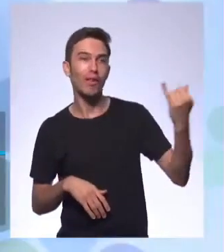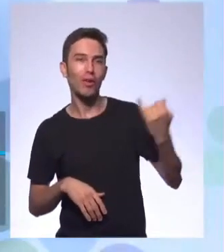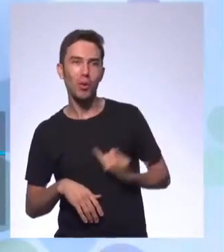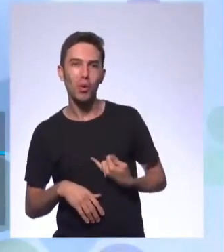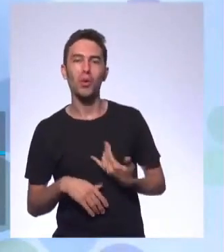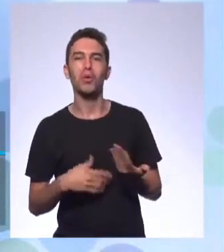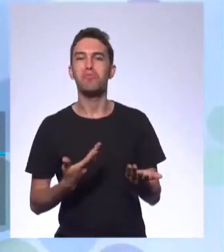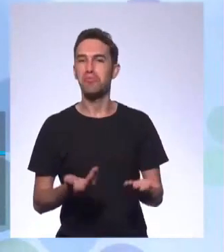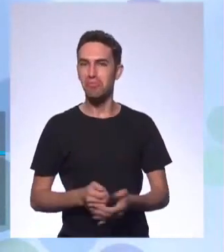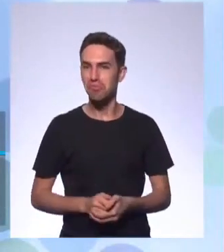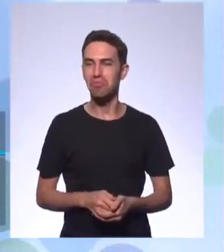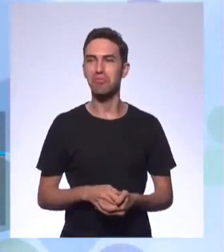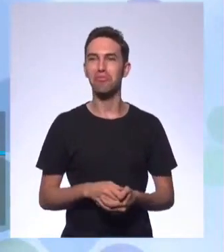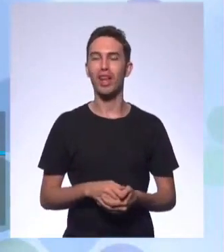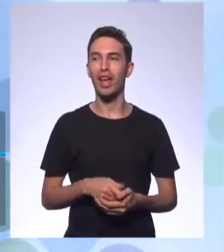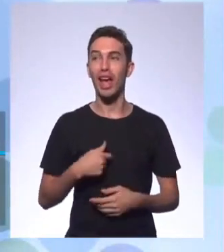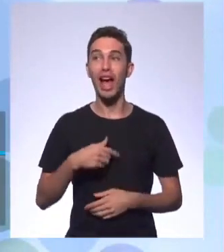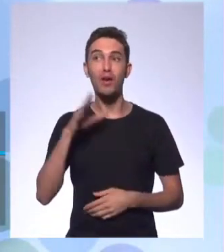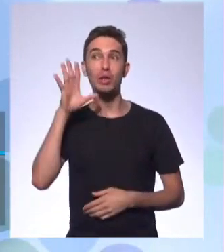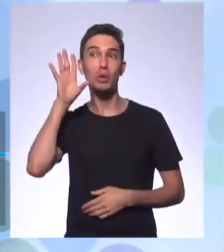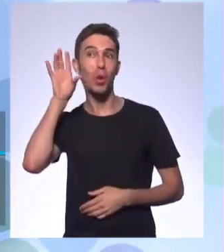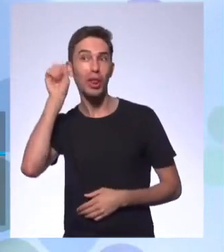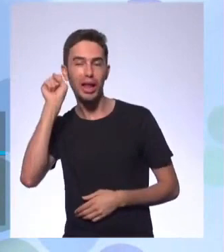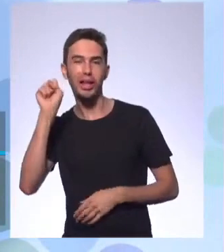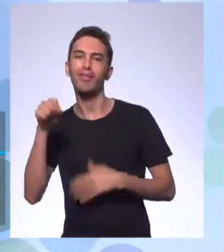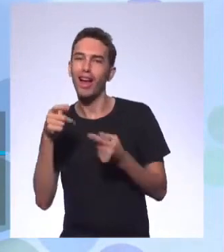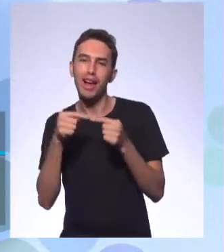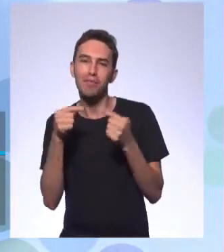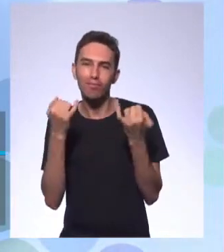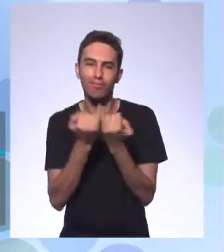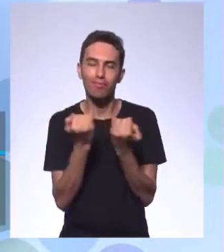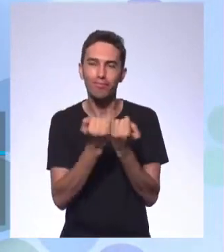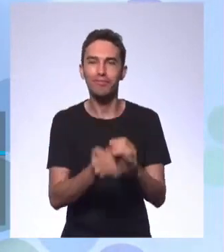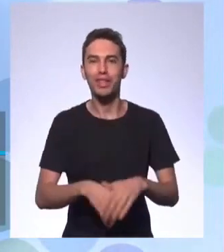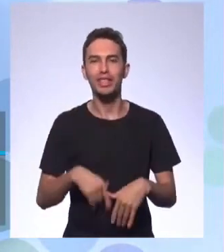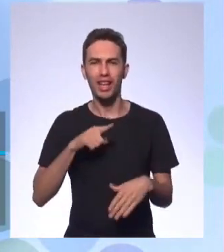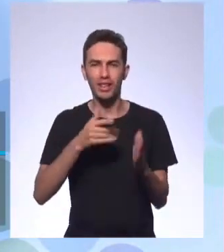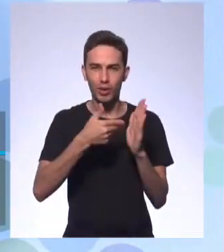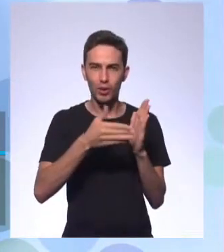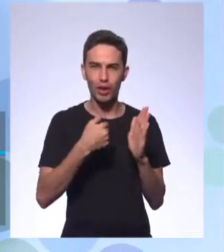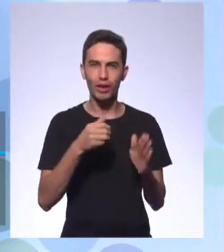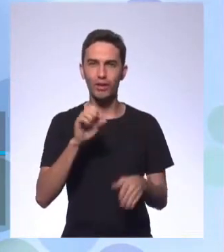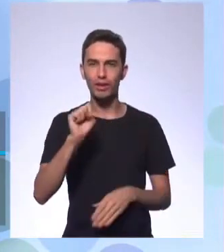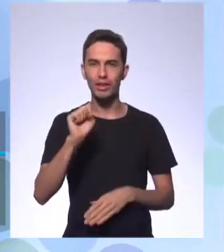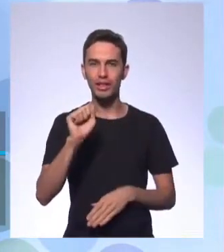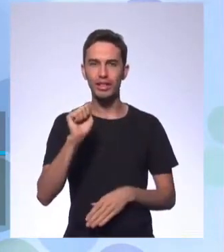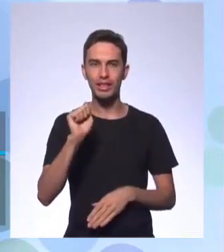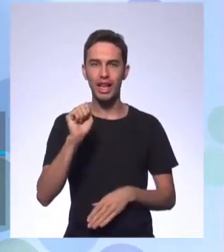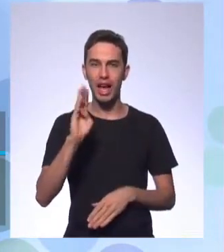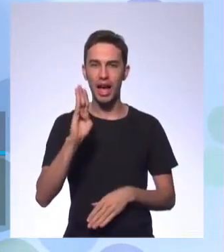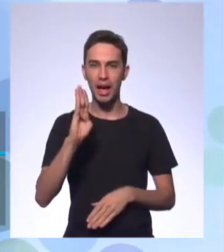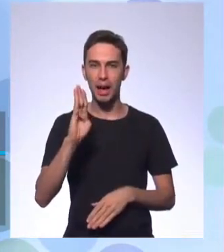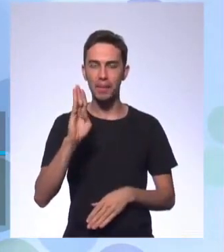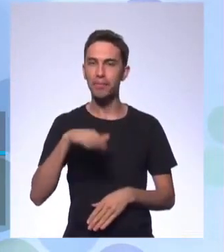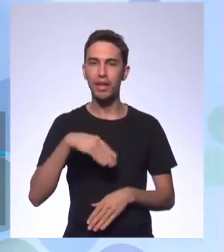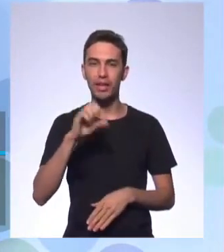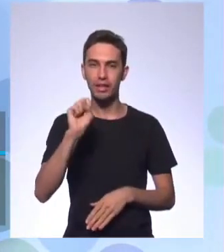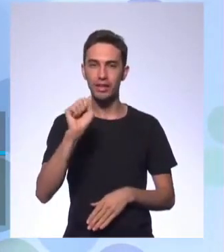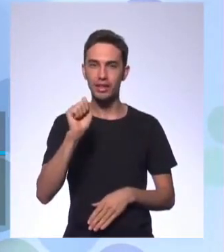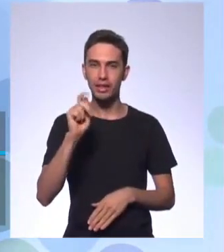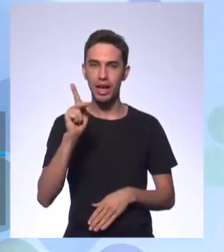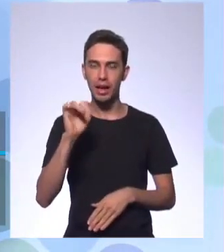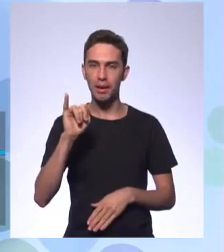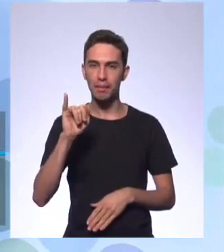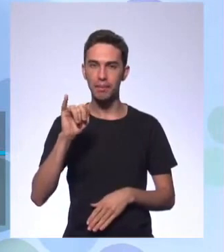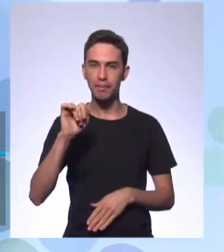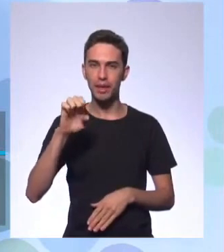aí, me falaram, eu ouvi falar, né? Construímos a fofoca. Tem até um livro chamado Sapiens, recomendação, leiam esse livro,